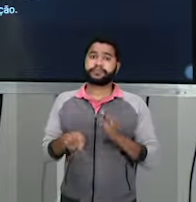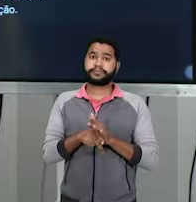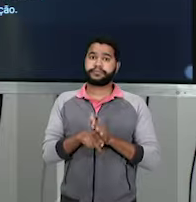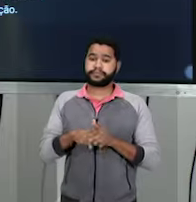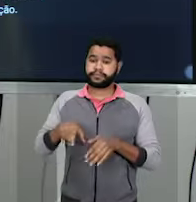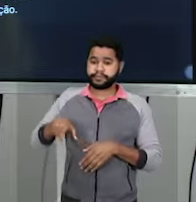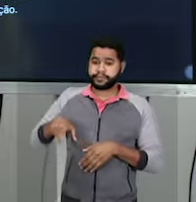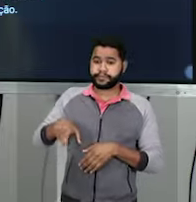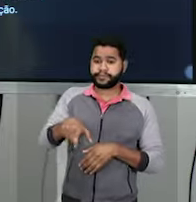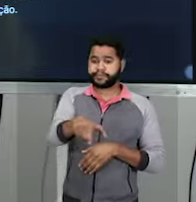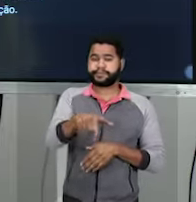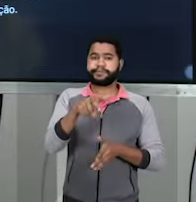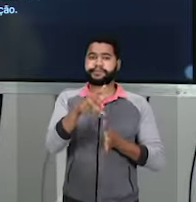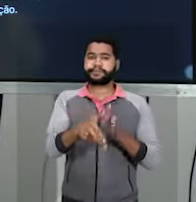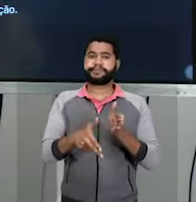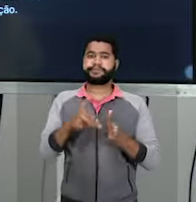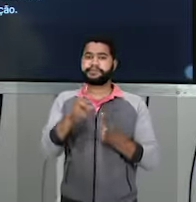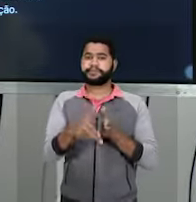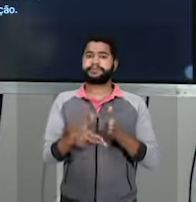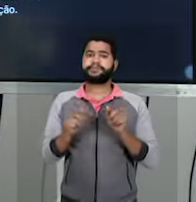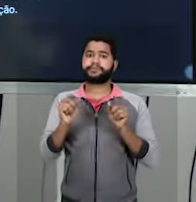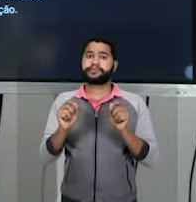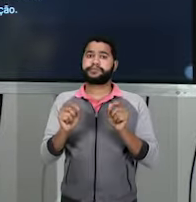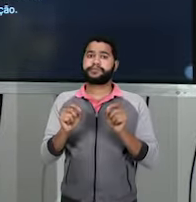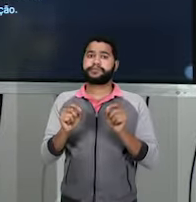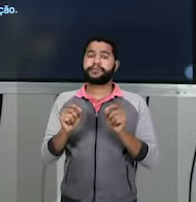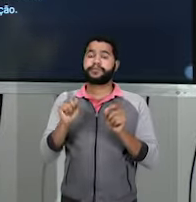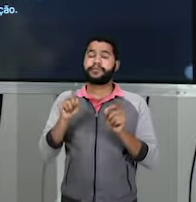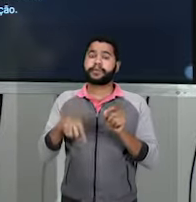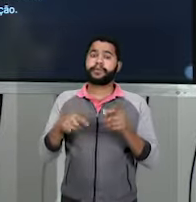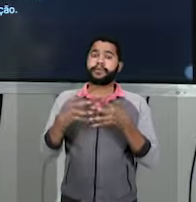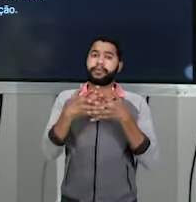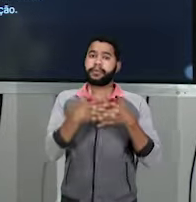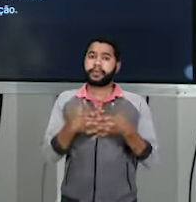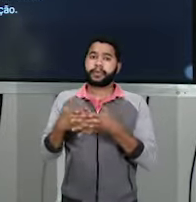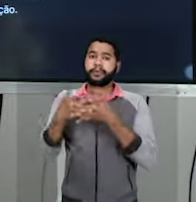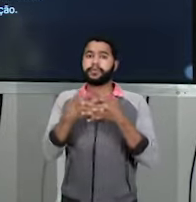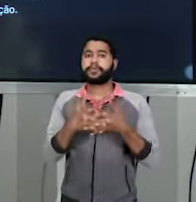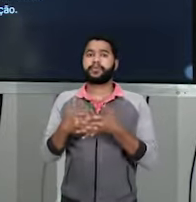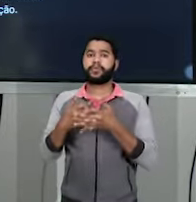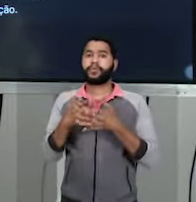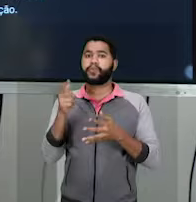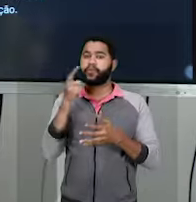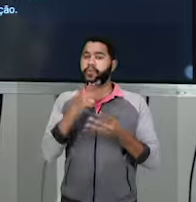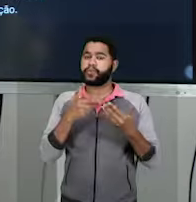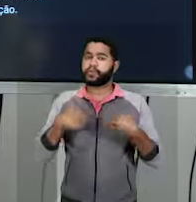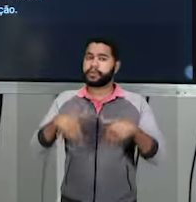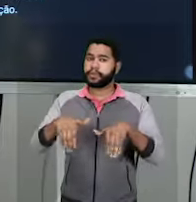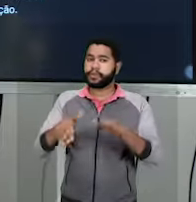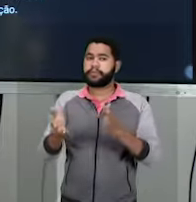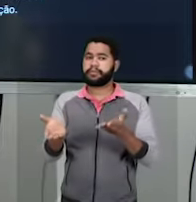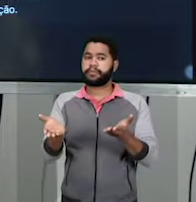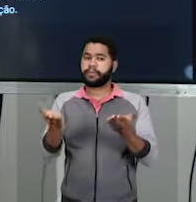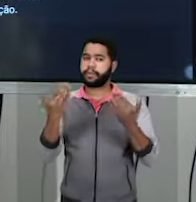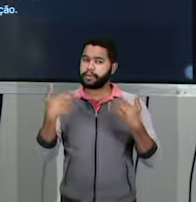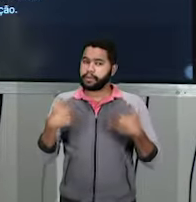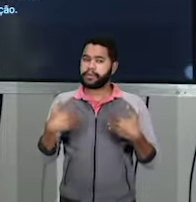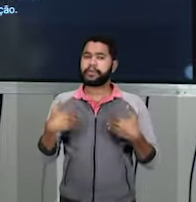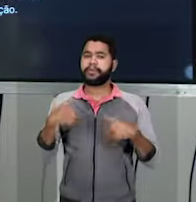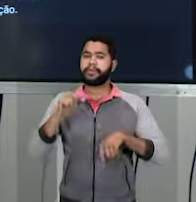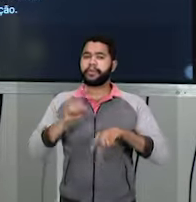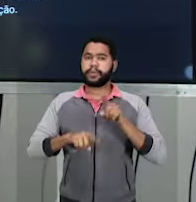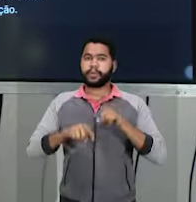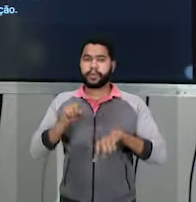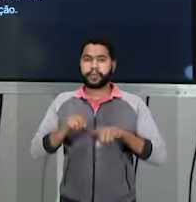linha férrea para e os caminhões e as carretas consigam levar e trazer né